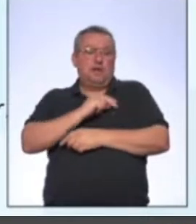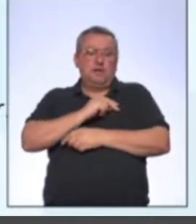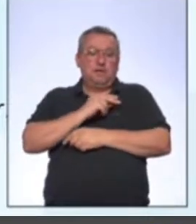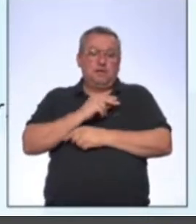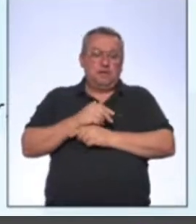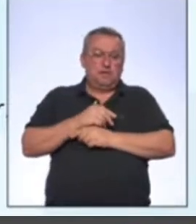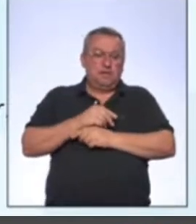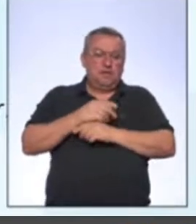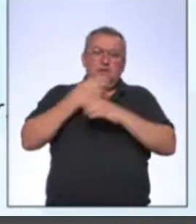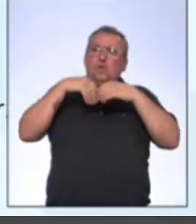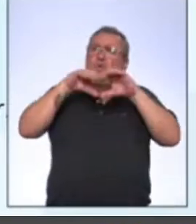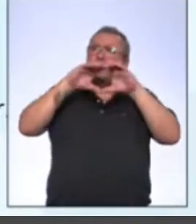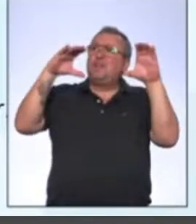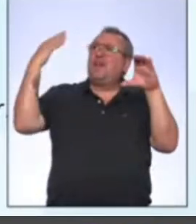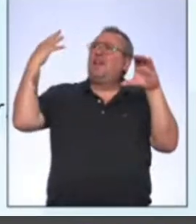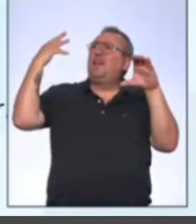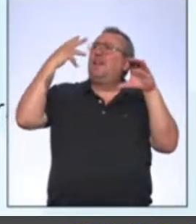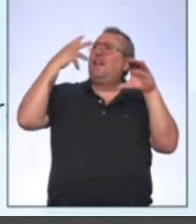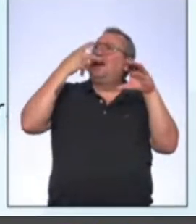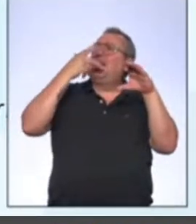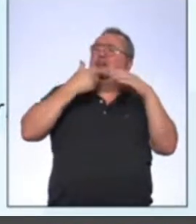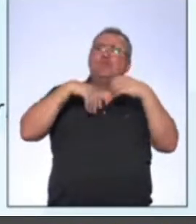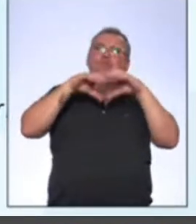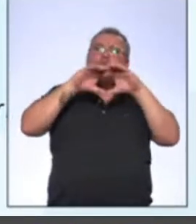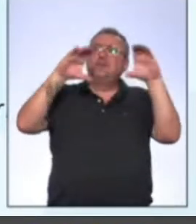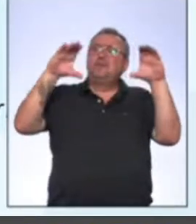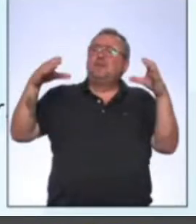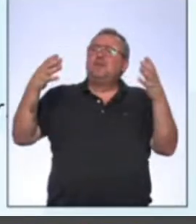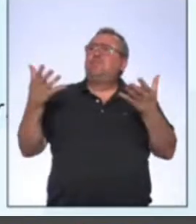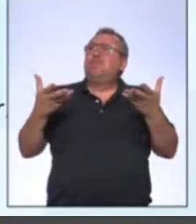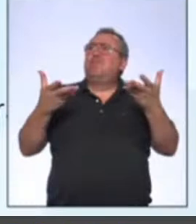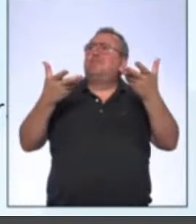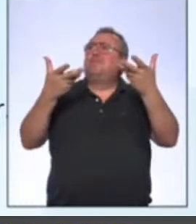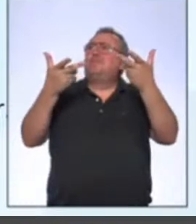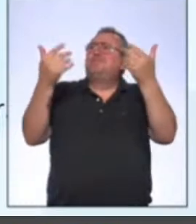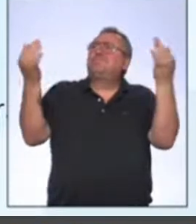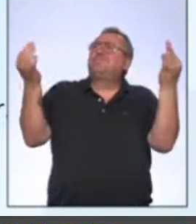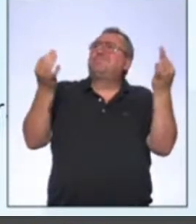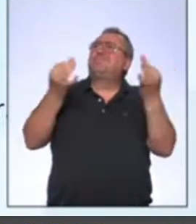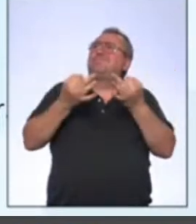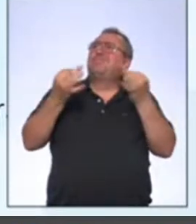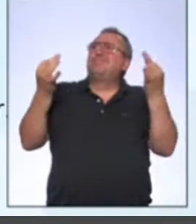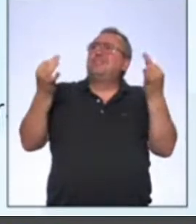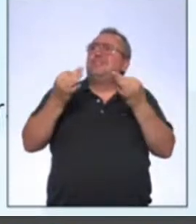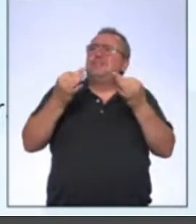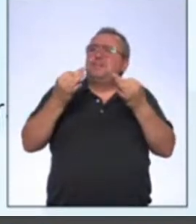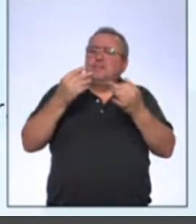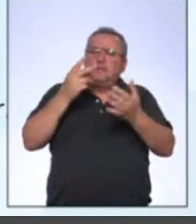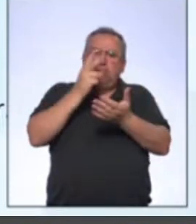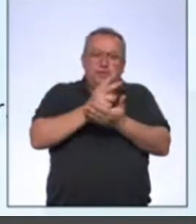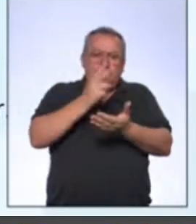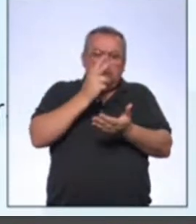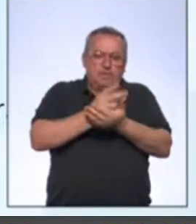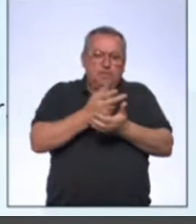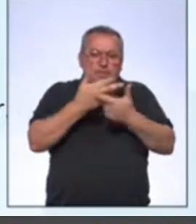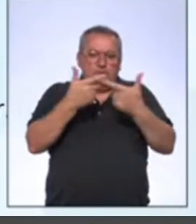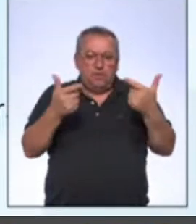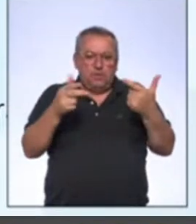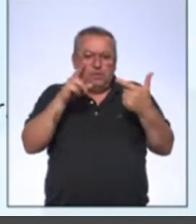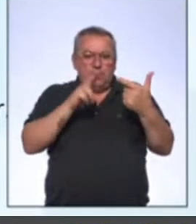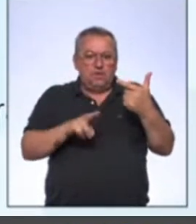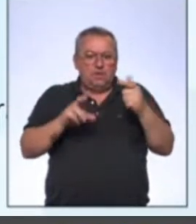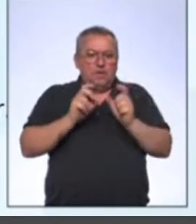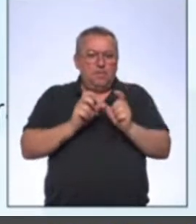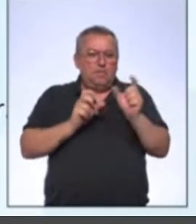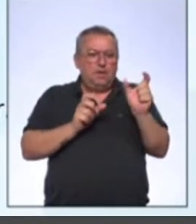o céu está lindo, o céu está estonteante, maravilhoso. Você acaba dizendo sempre a mesma coisa, então você vai